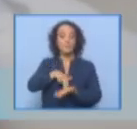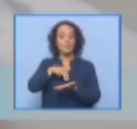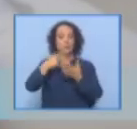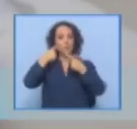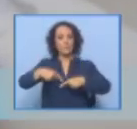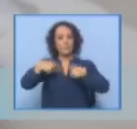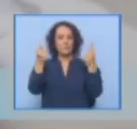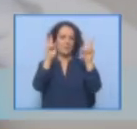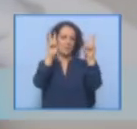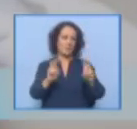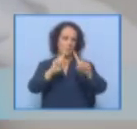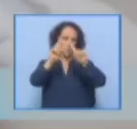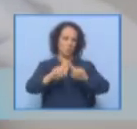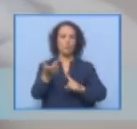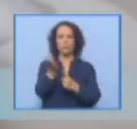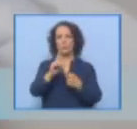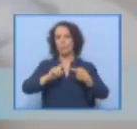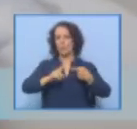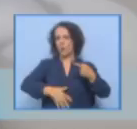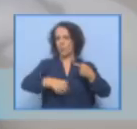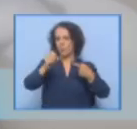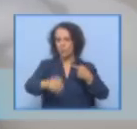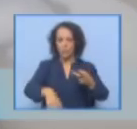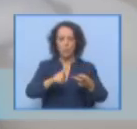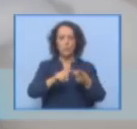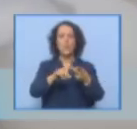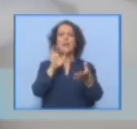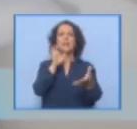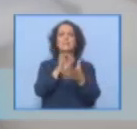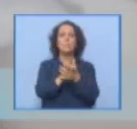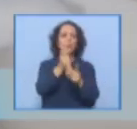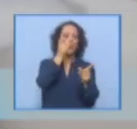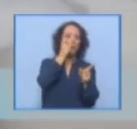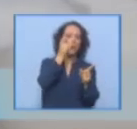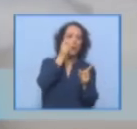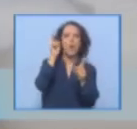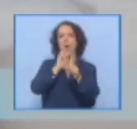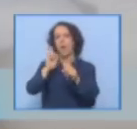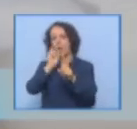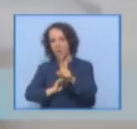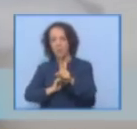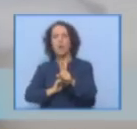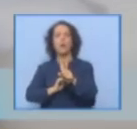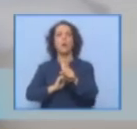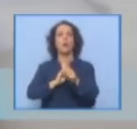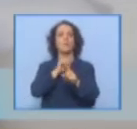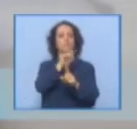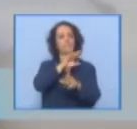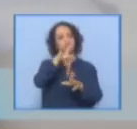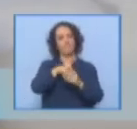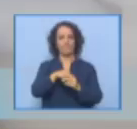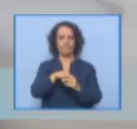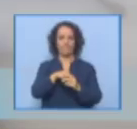em relação à questão do aborto, à questão também ao casamento entre pessoas do mesmo sexo, que foi no fundo enquadrado no mesmo âmbito por